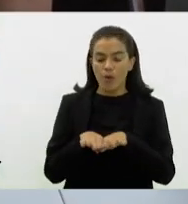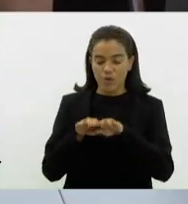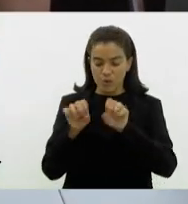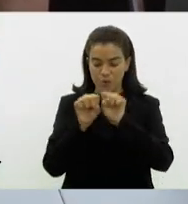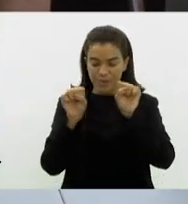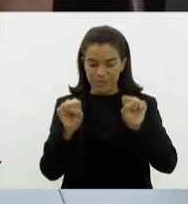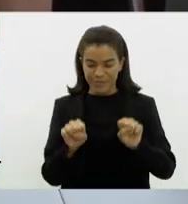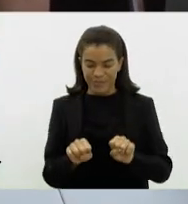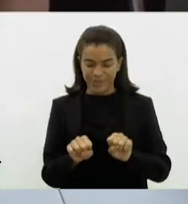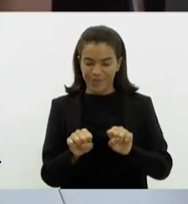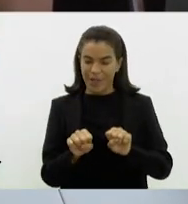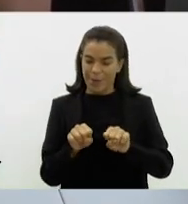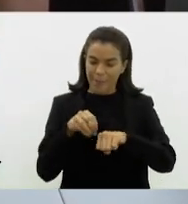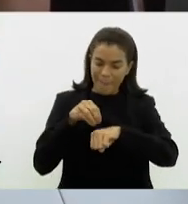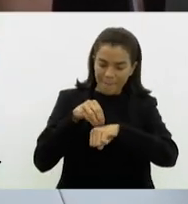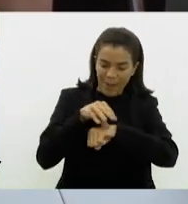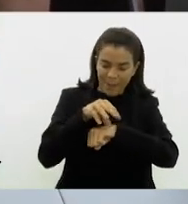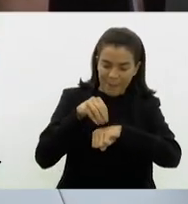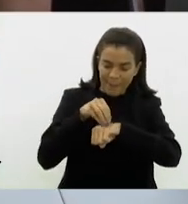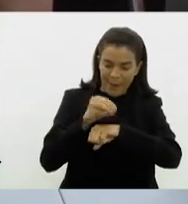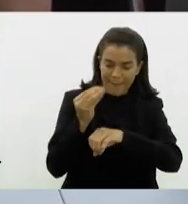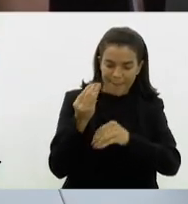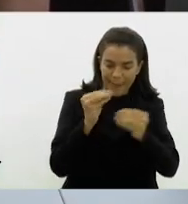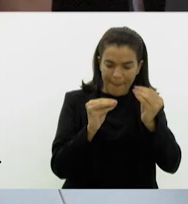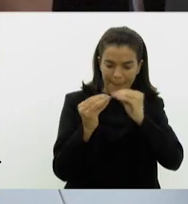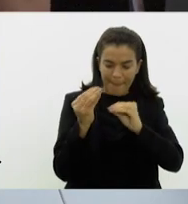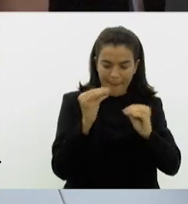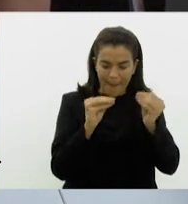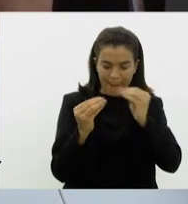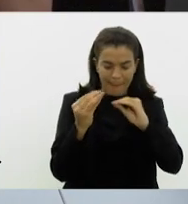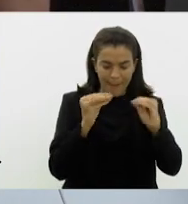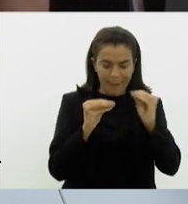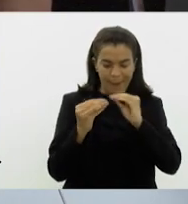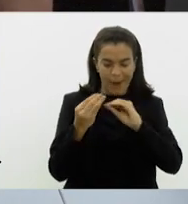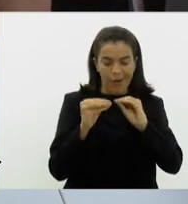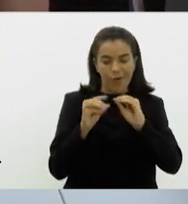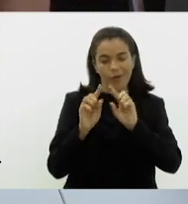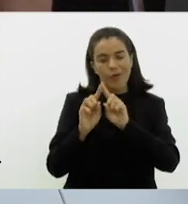sistema de informação, um funcionário de educação...